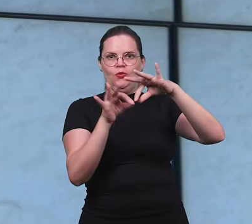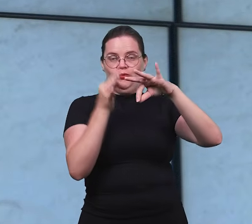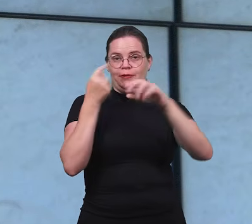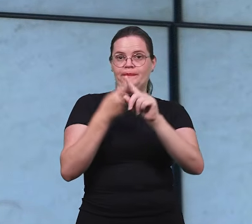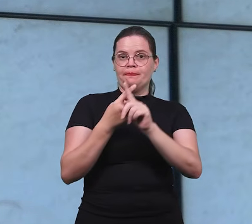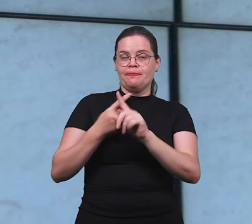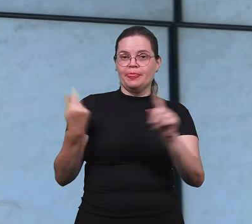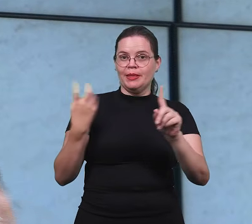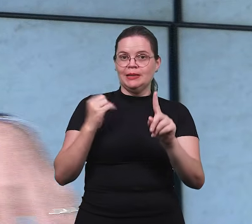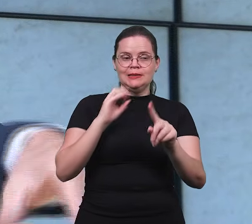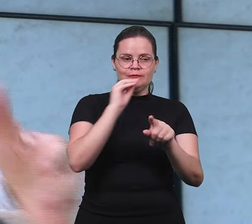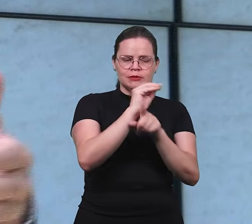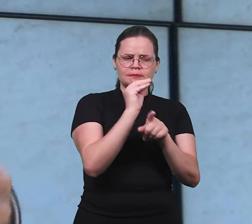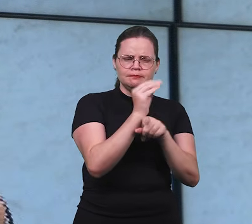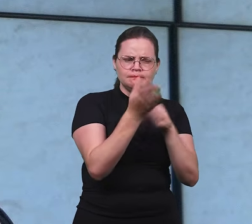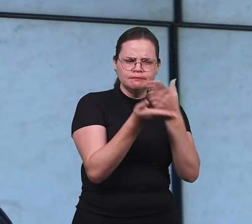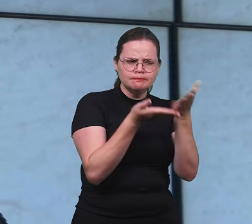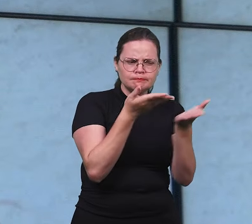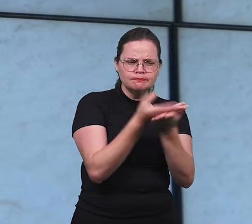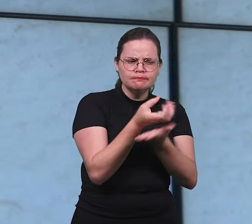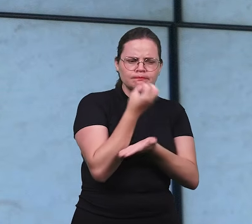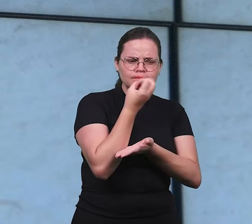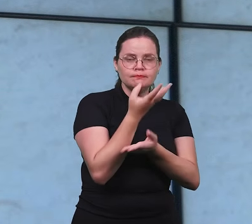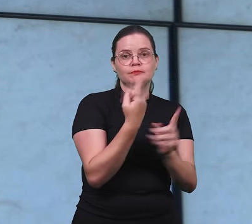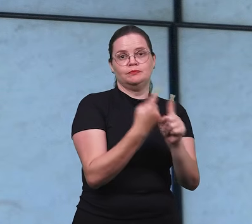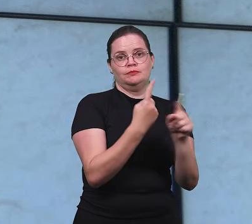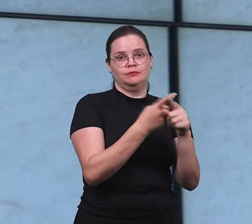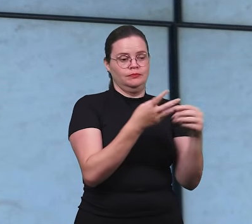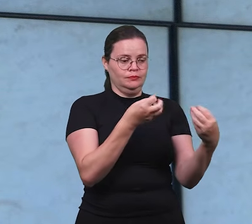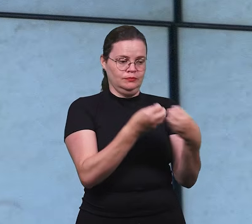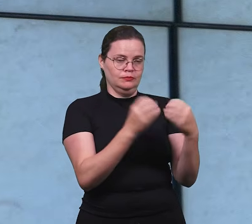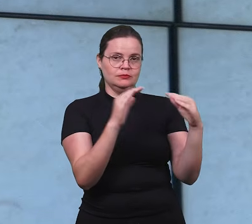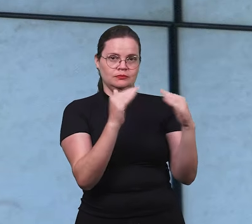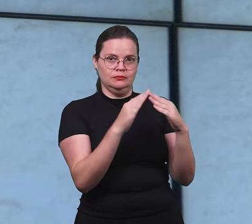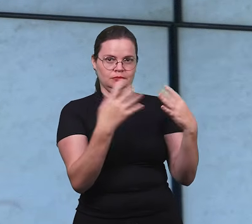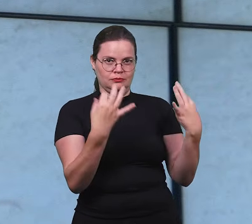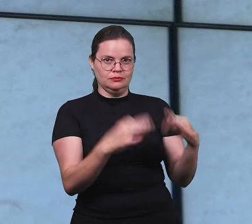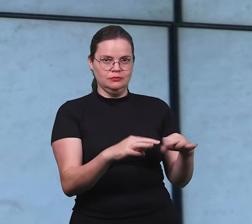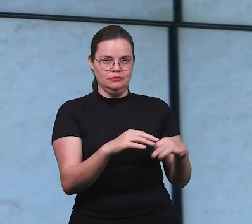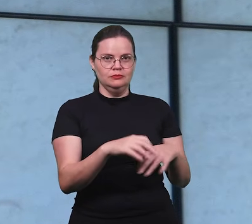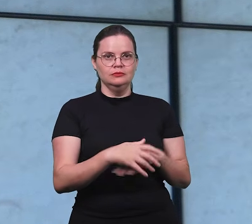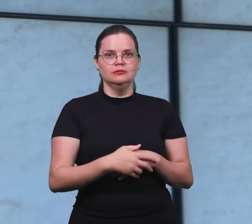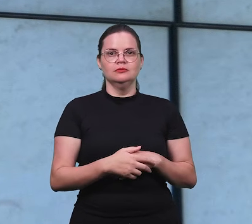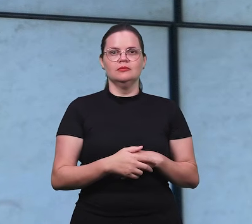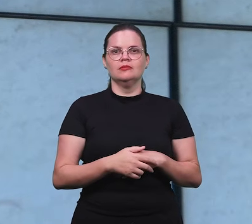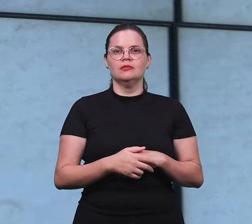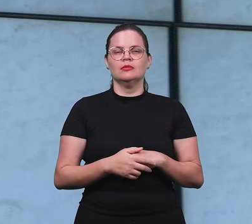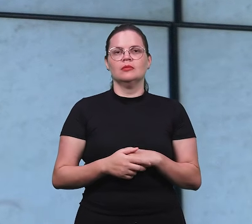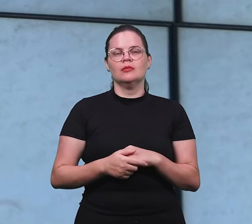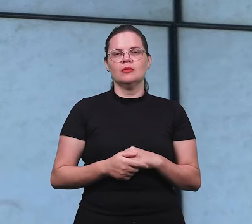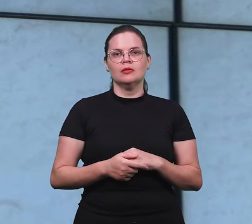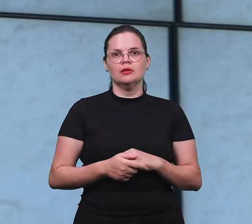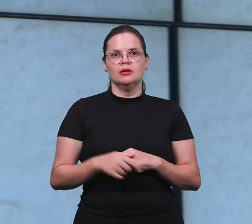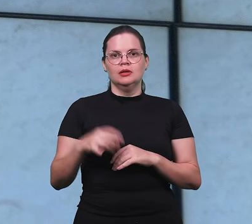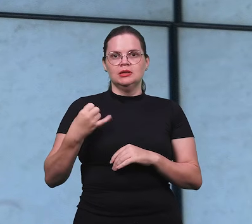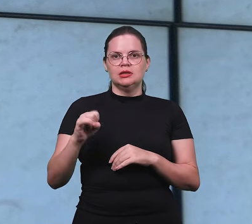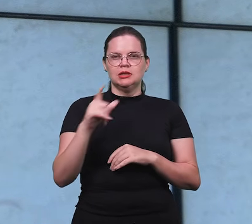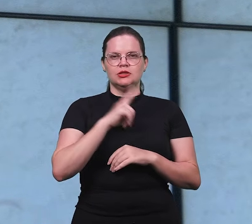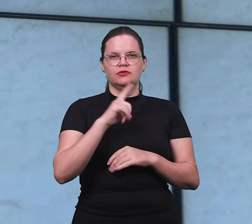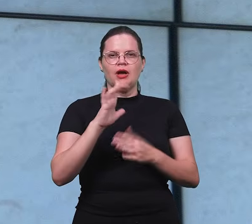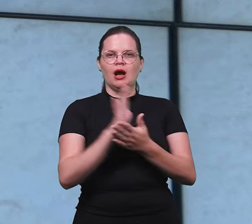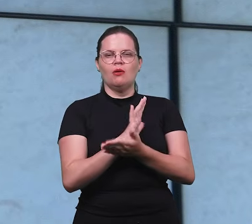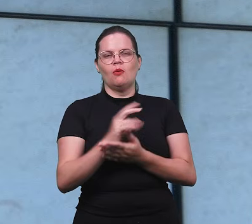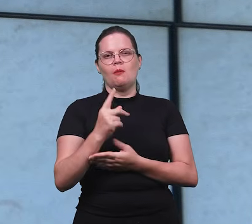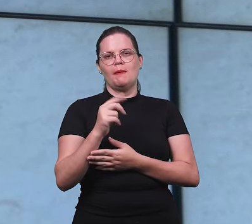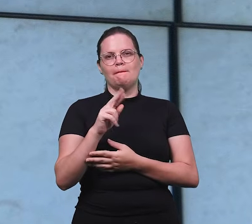seja, quando ela estava perto da casa e ela não estava longe no campo, qualquer interferência de